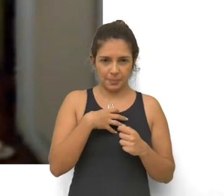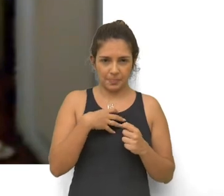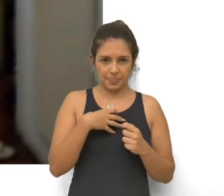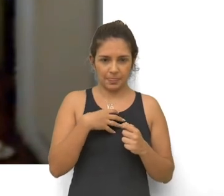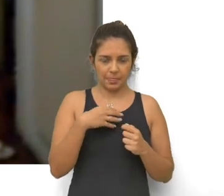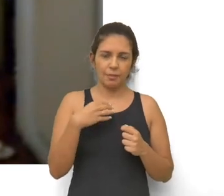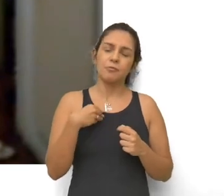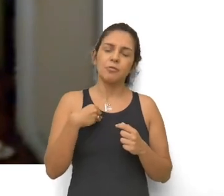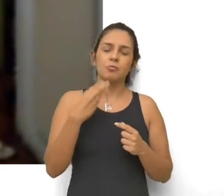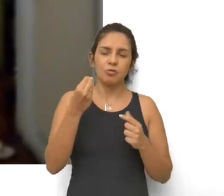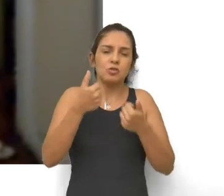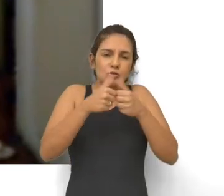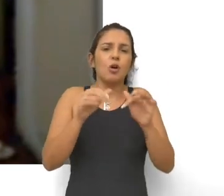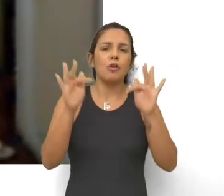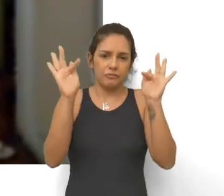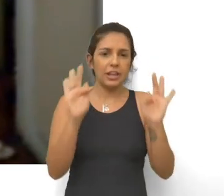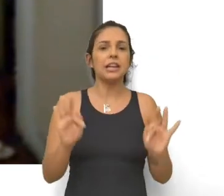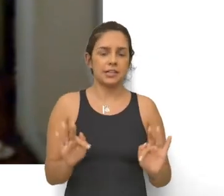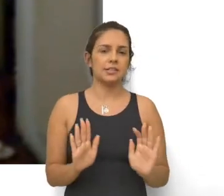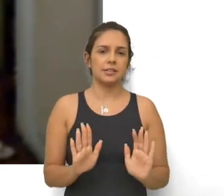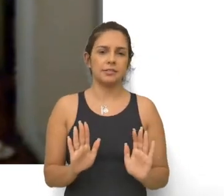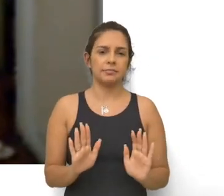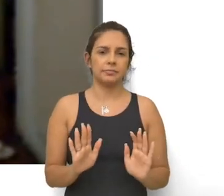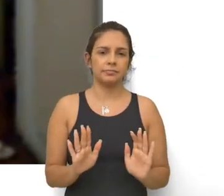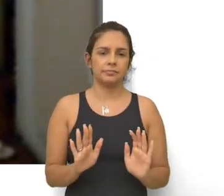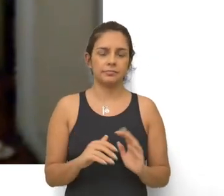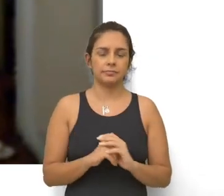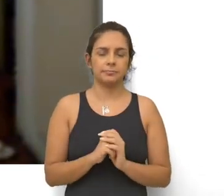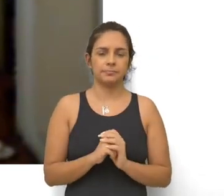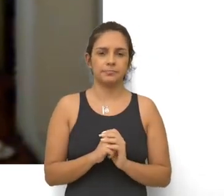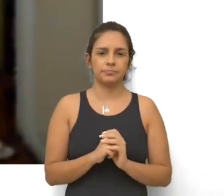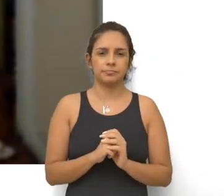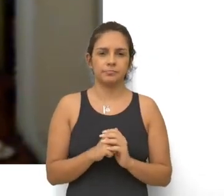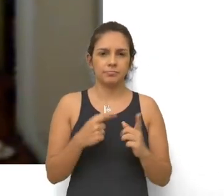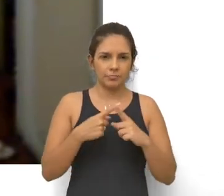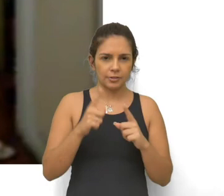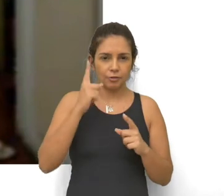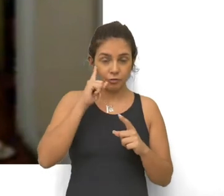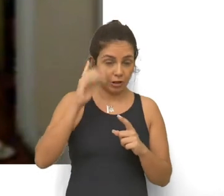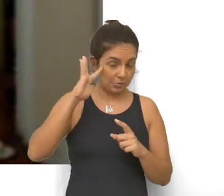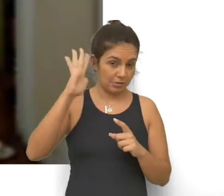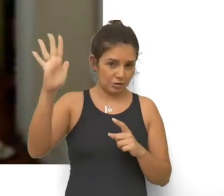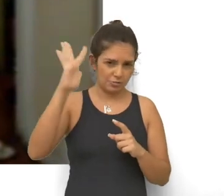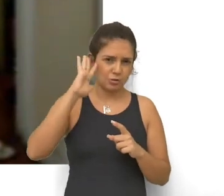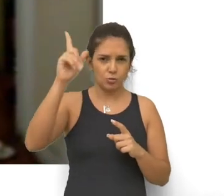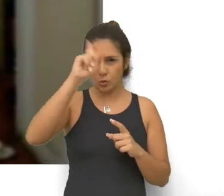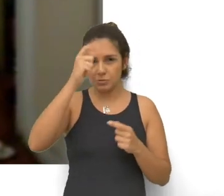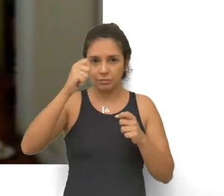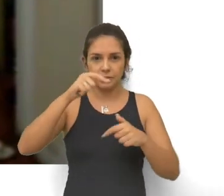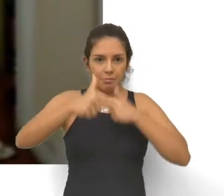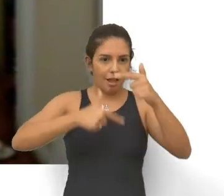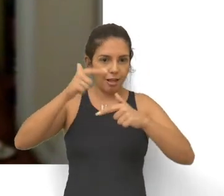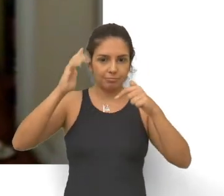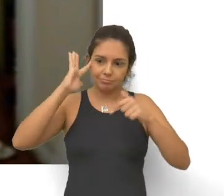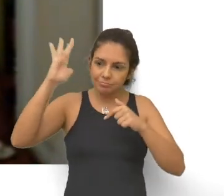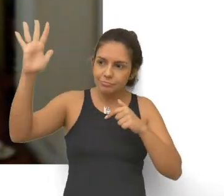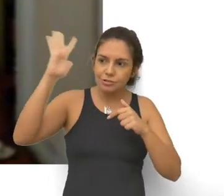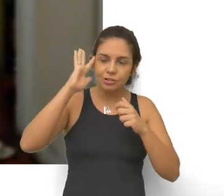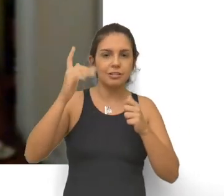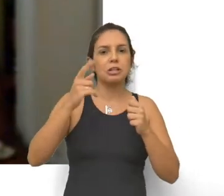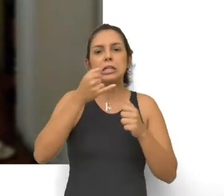pandemia é, eu estou como eu gostaria. Mas a gente tem que acenar a imaginação todo dia, para não